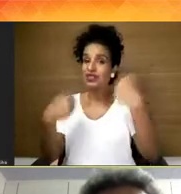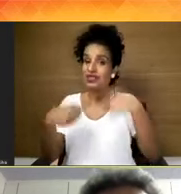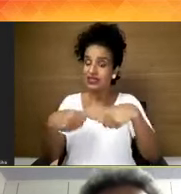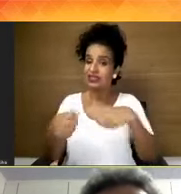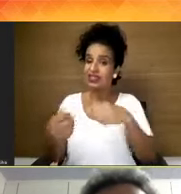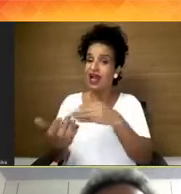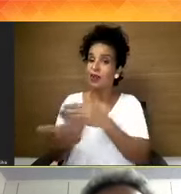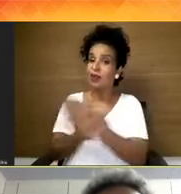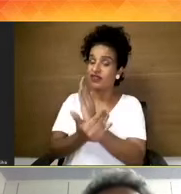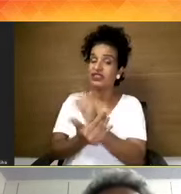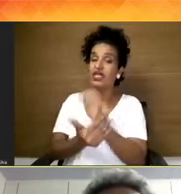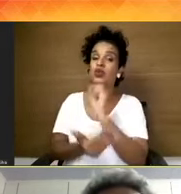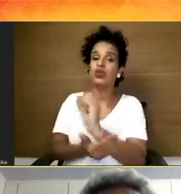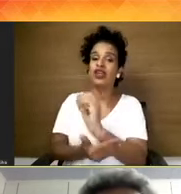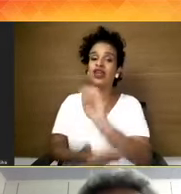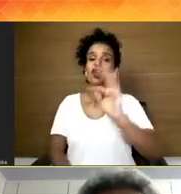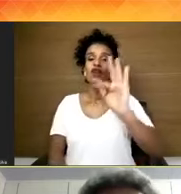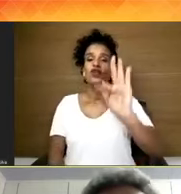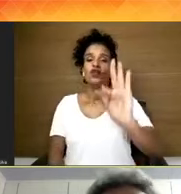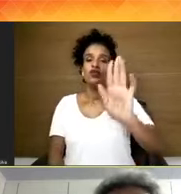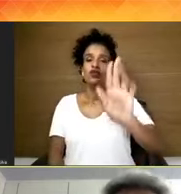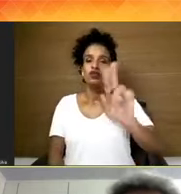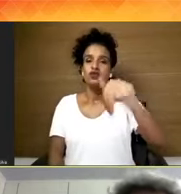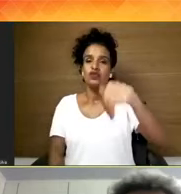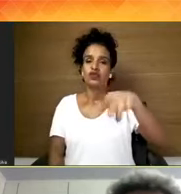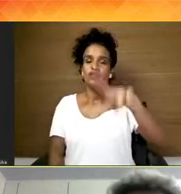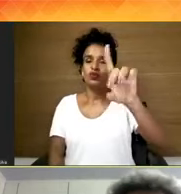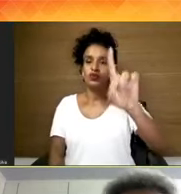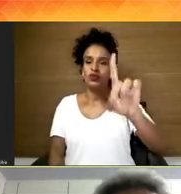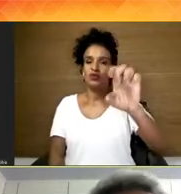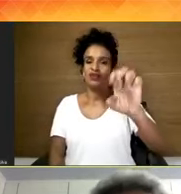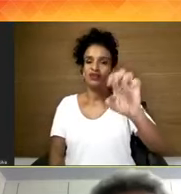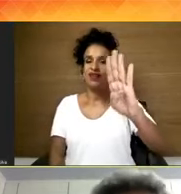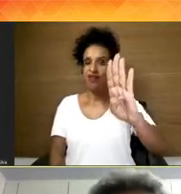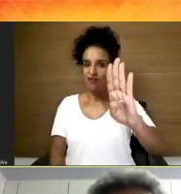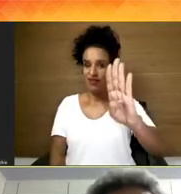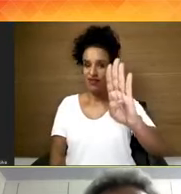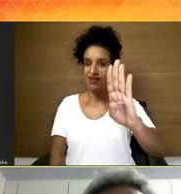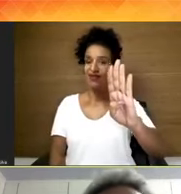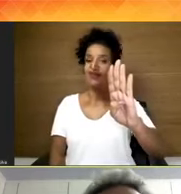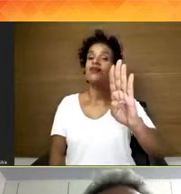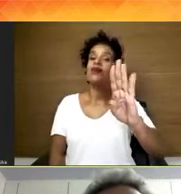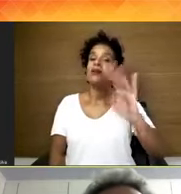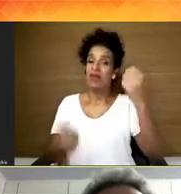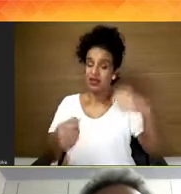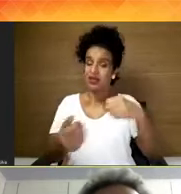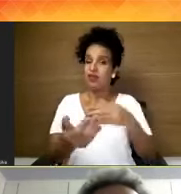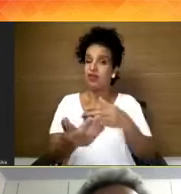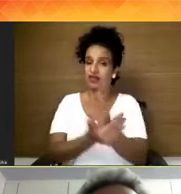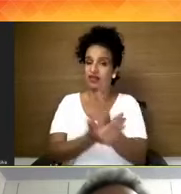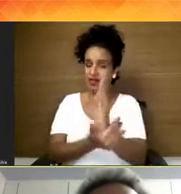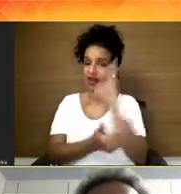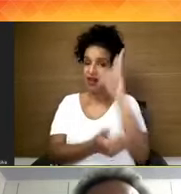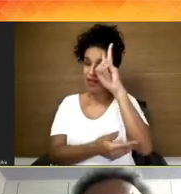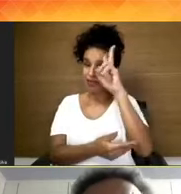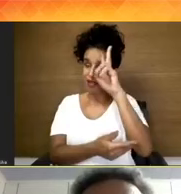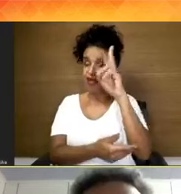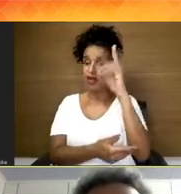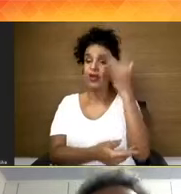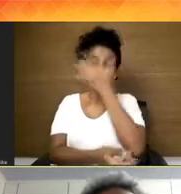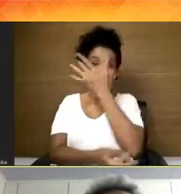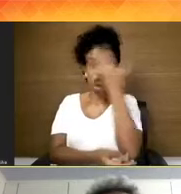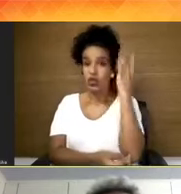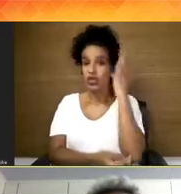Fundeb. Lembrando, vocês devem saber, mas lembrando as pessoas, que quem tomou a